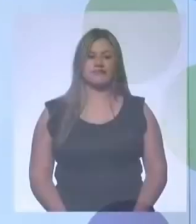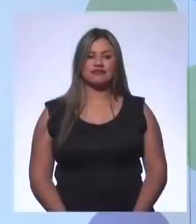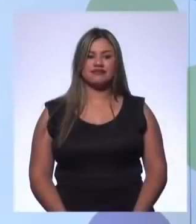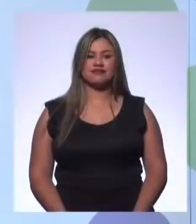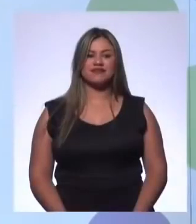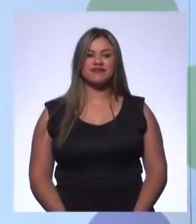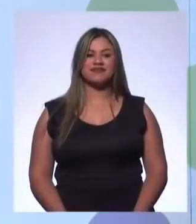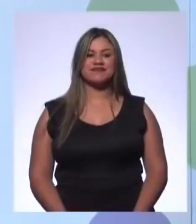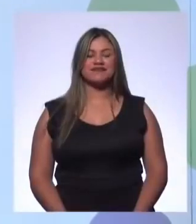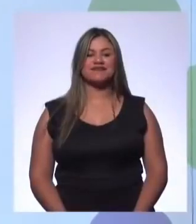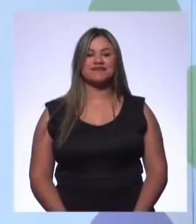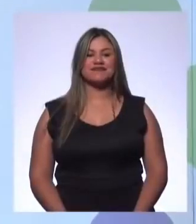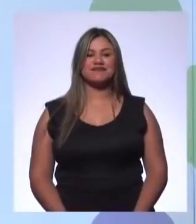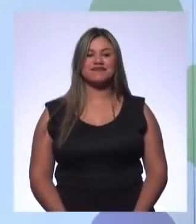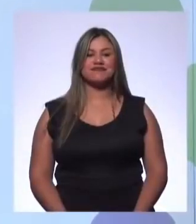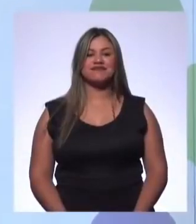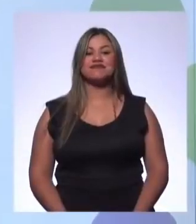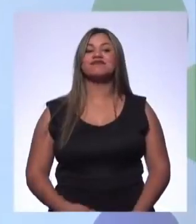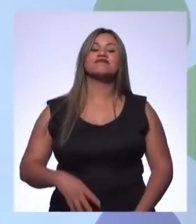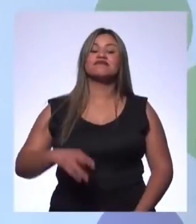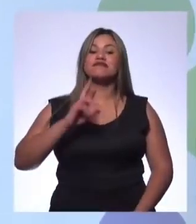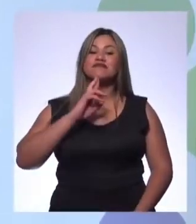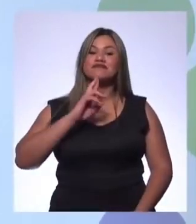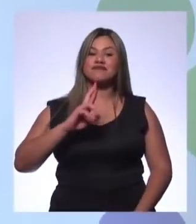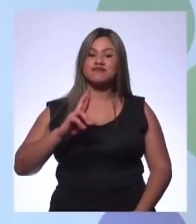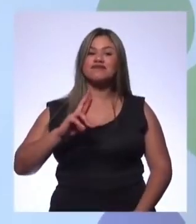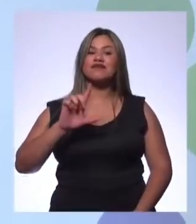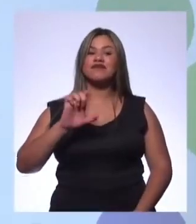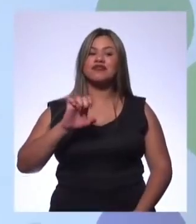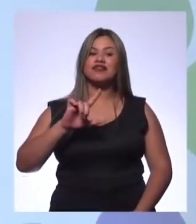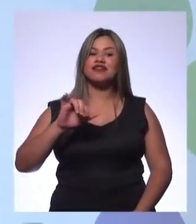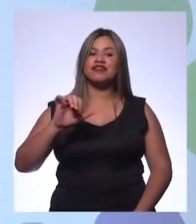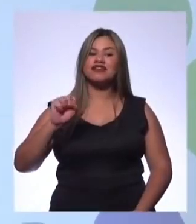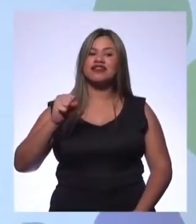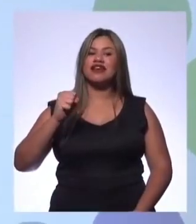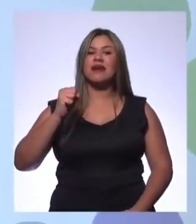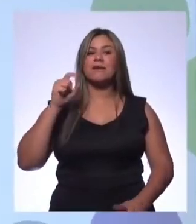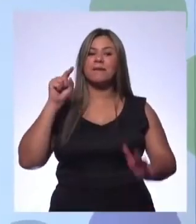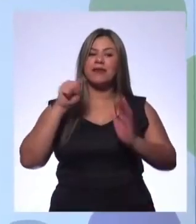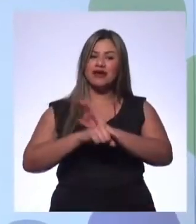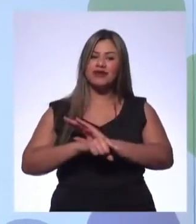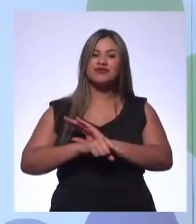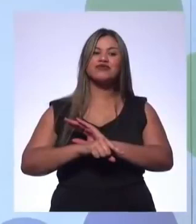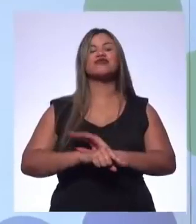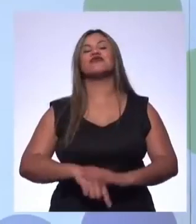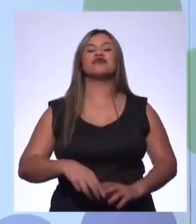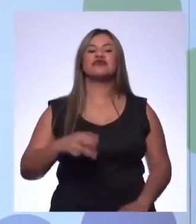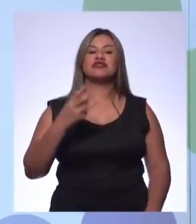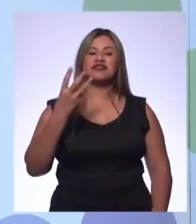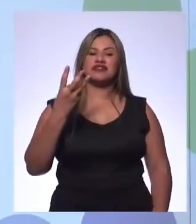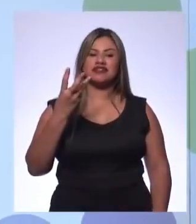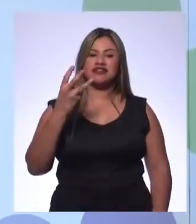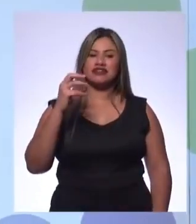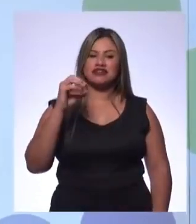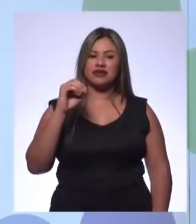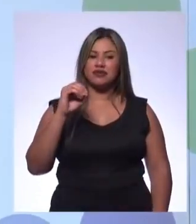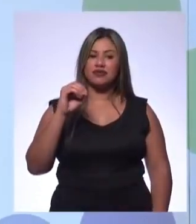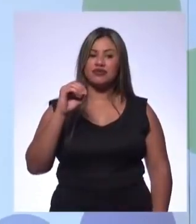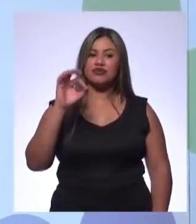Ó, vou trazer a colocação aqui do Elias de Araújo. Ó, comer 30% a mais do que o desejado é muito